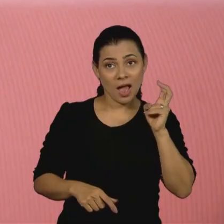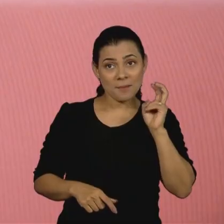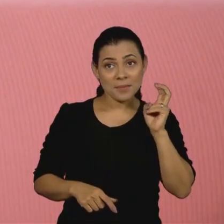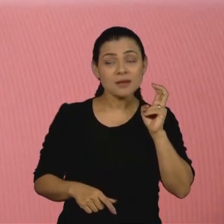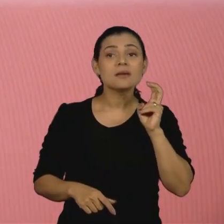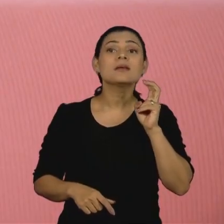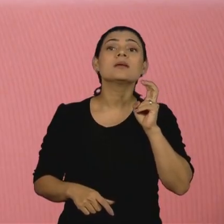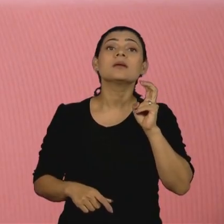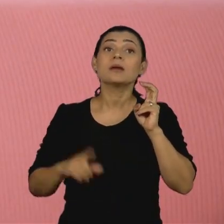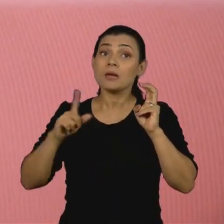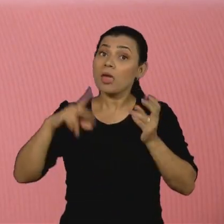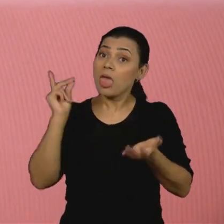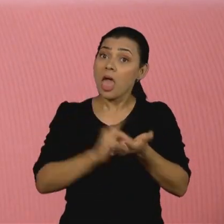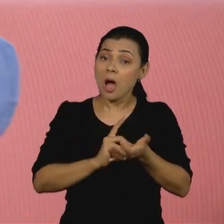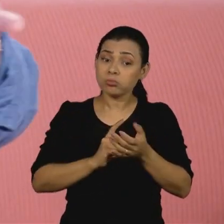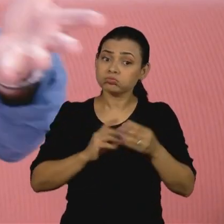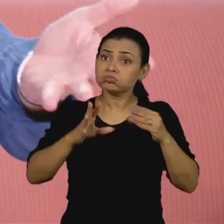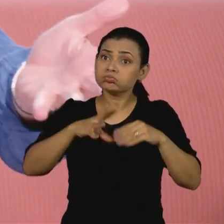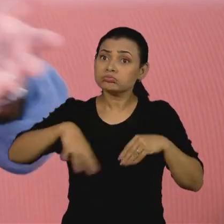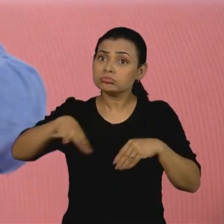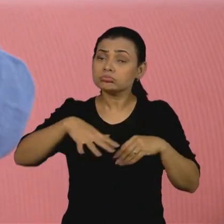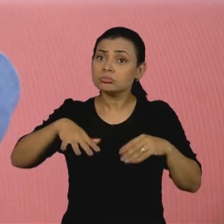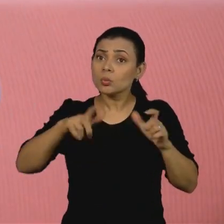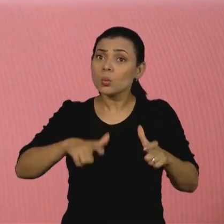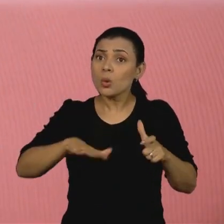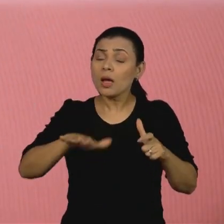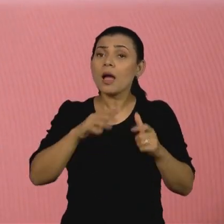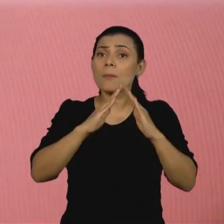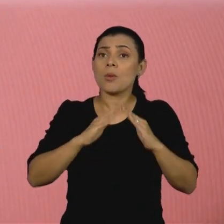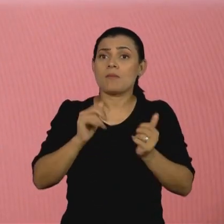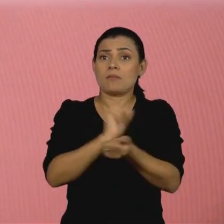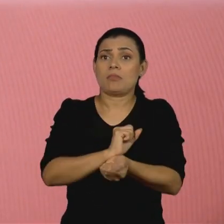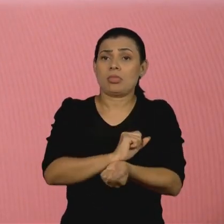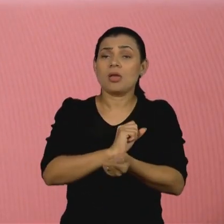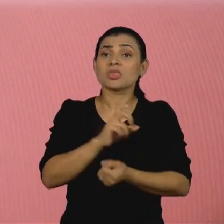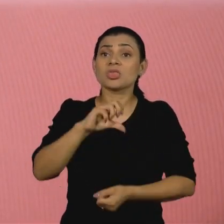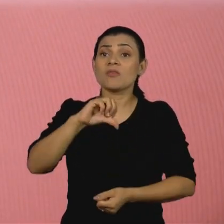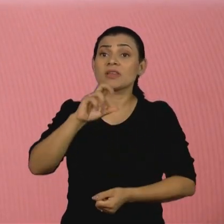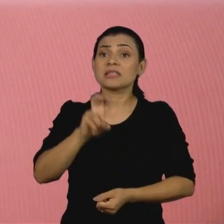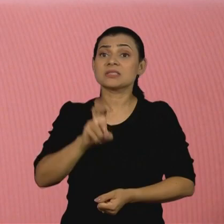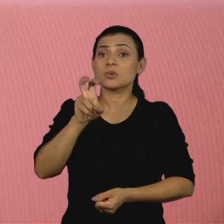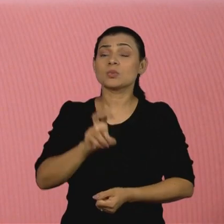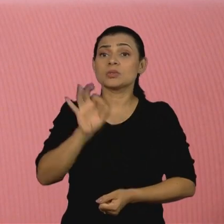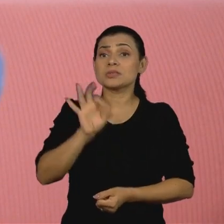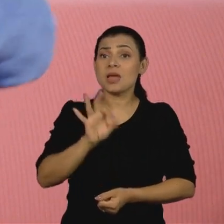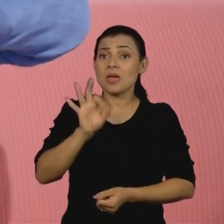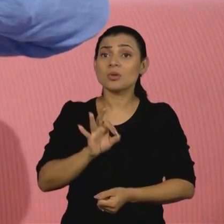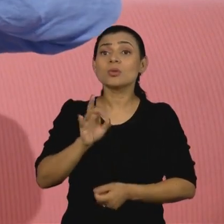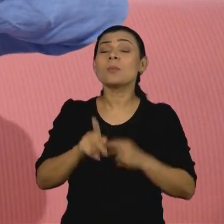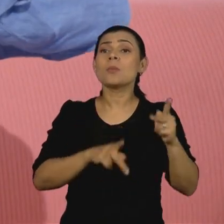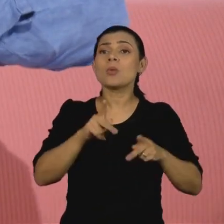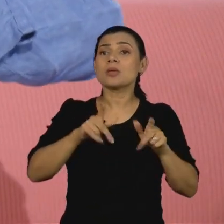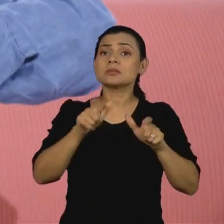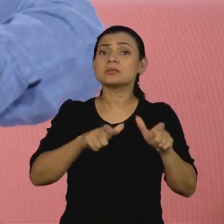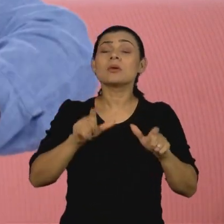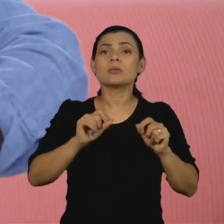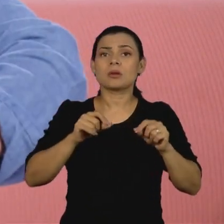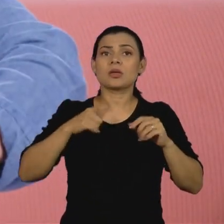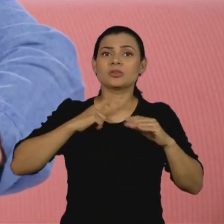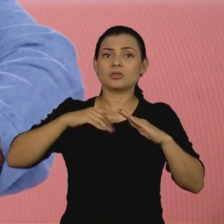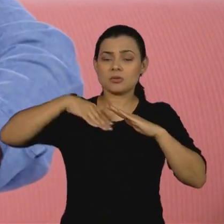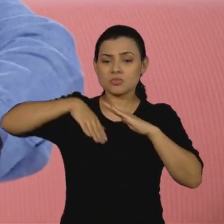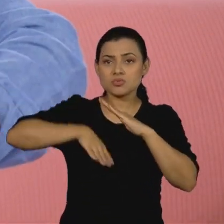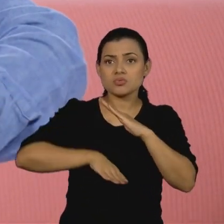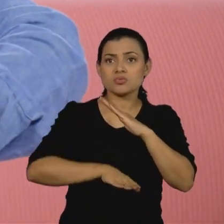quilombo real, de verdade. 95% da população daquele lugar, que ficava numa